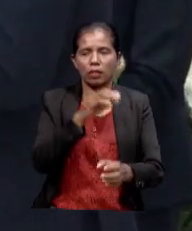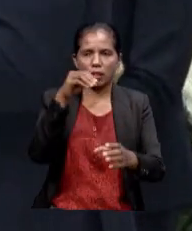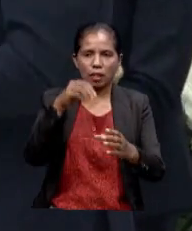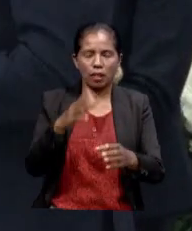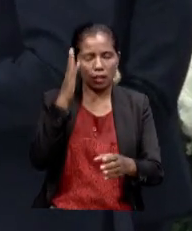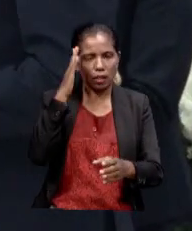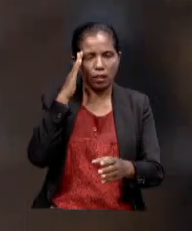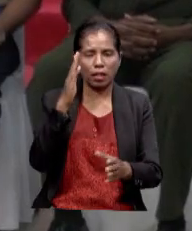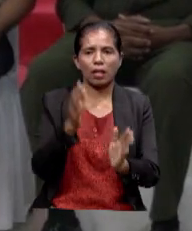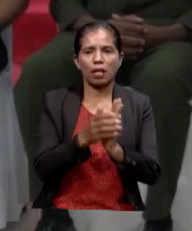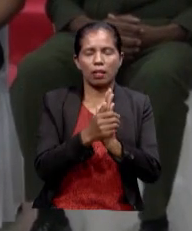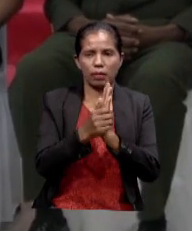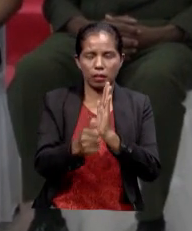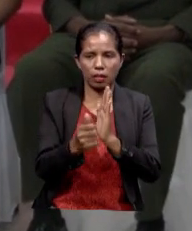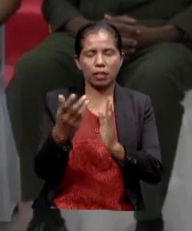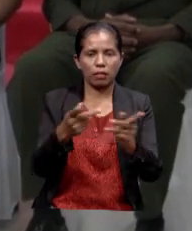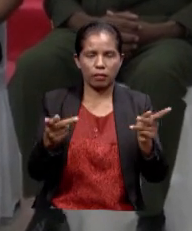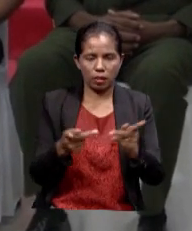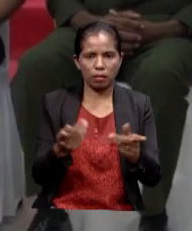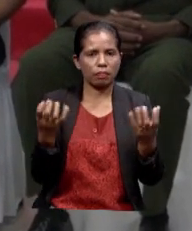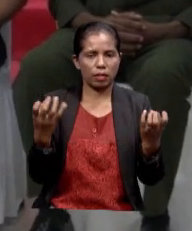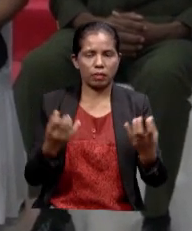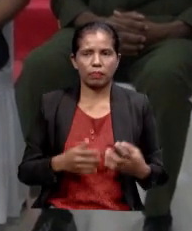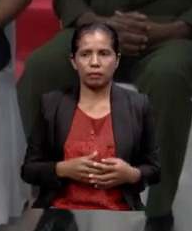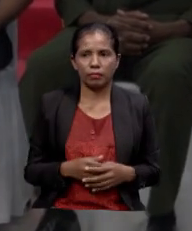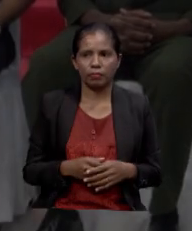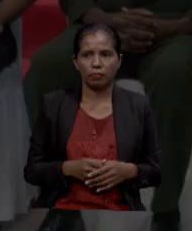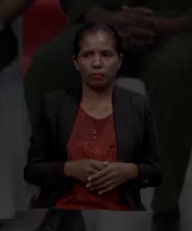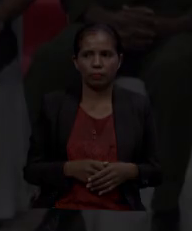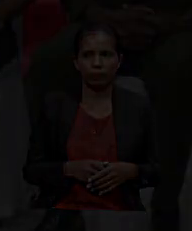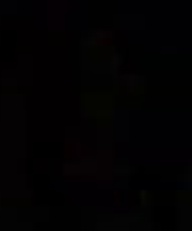sirane kapasidade iha area oi oin. Abraham Amral, Jaime dos Santos, GMN.